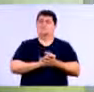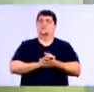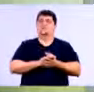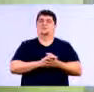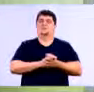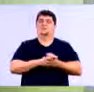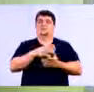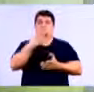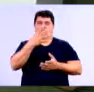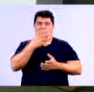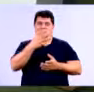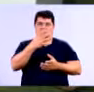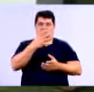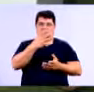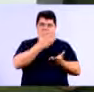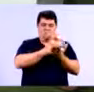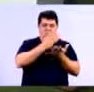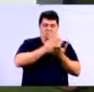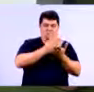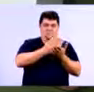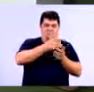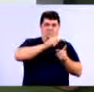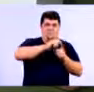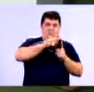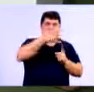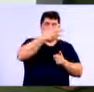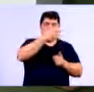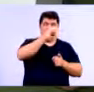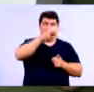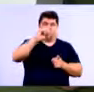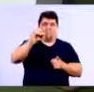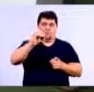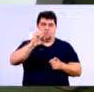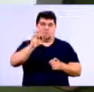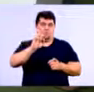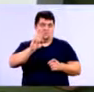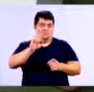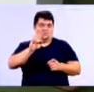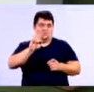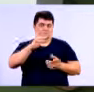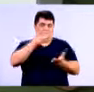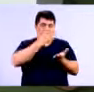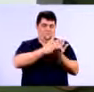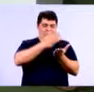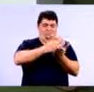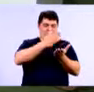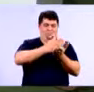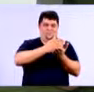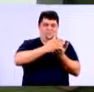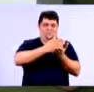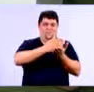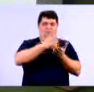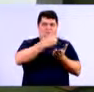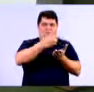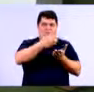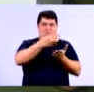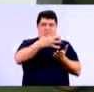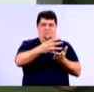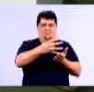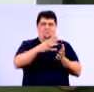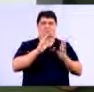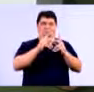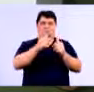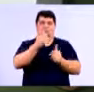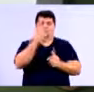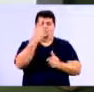4 parcelas de R$400. R$1.600 Isso, total. mas ela fez tudo por causa do seu cabelo.